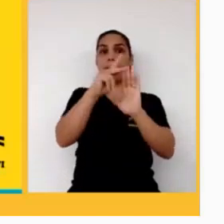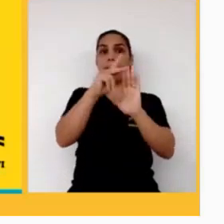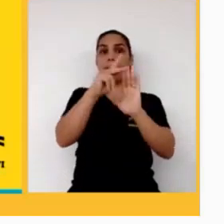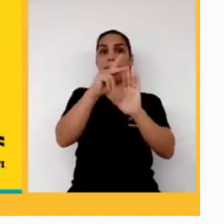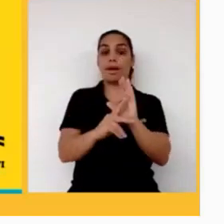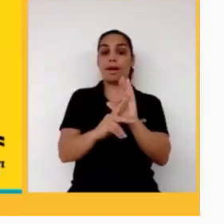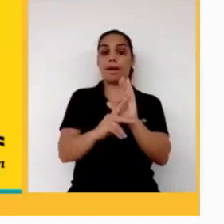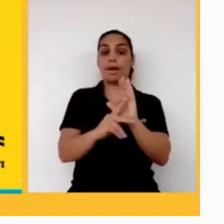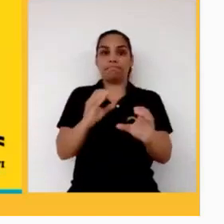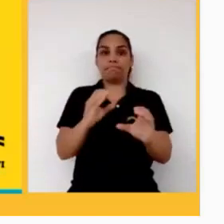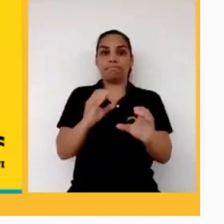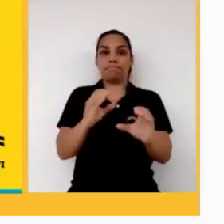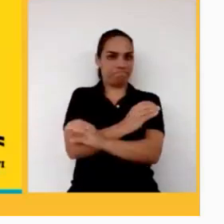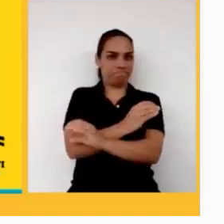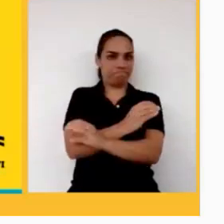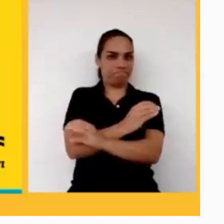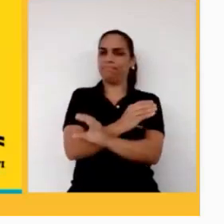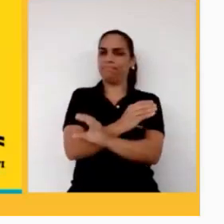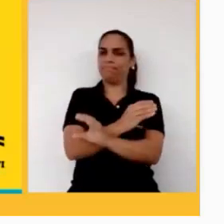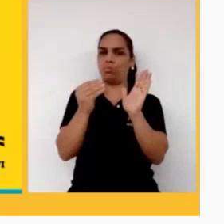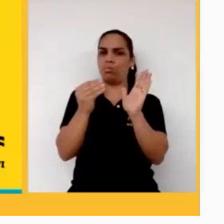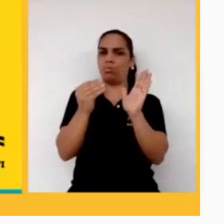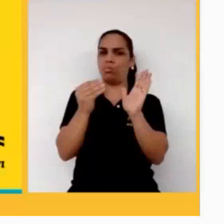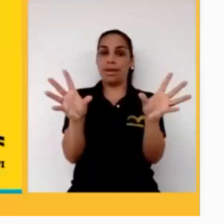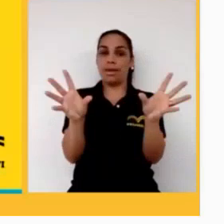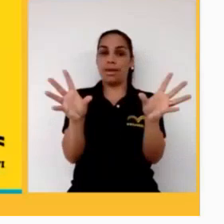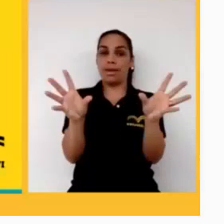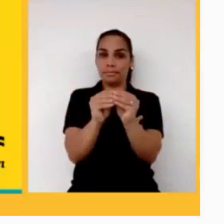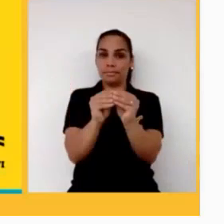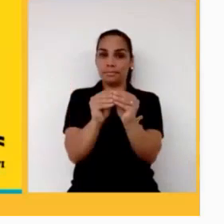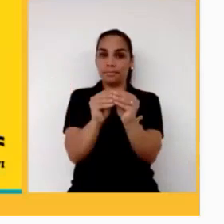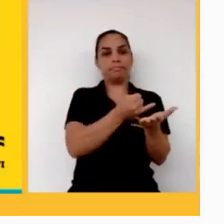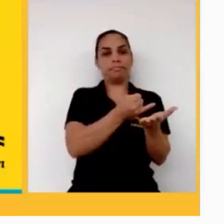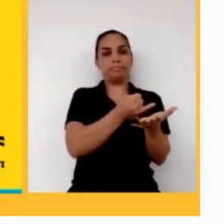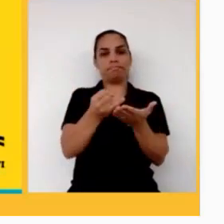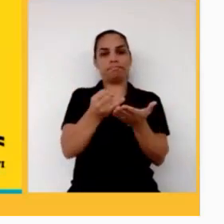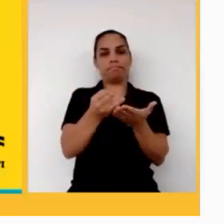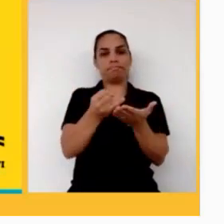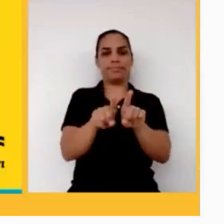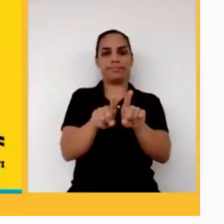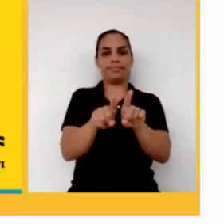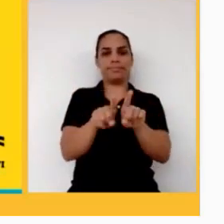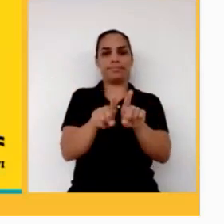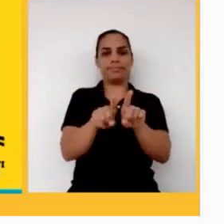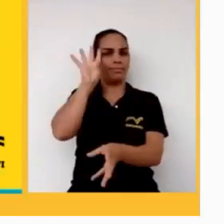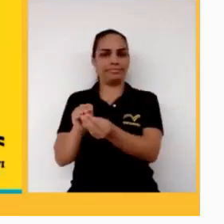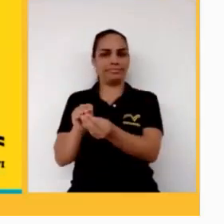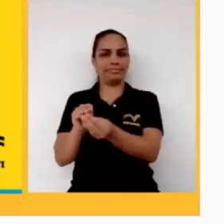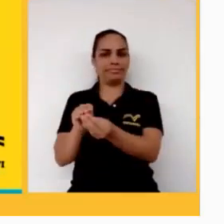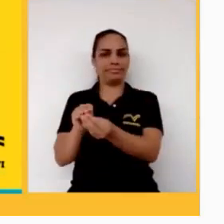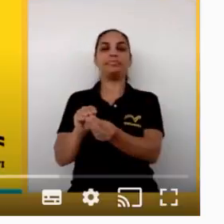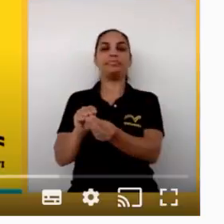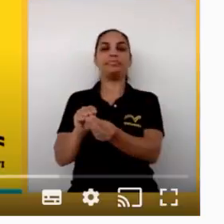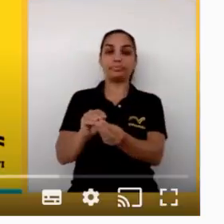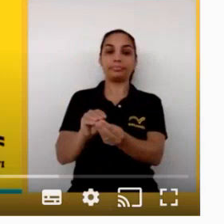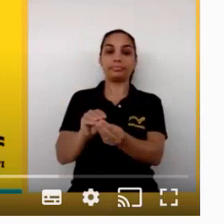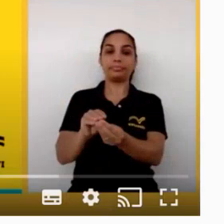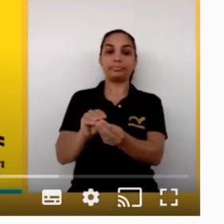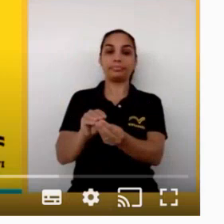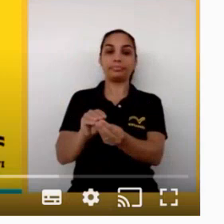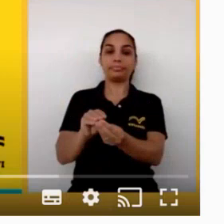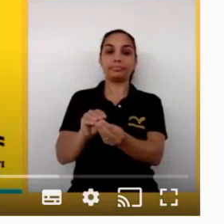o resumo, introdução e as conclusões. Observe que